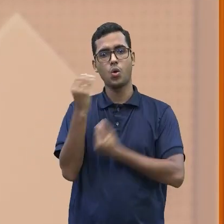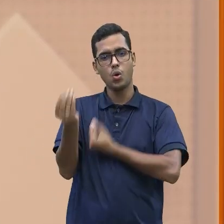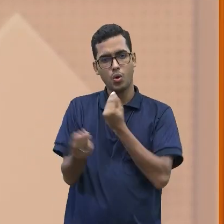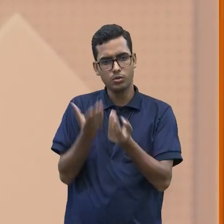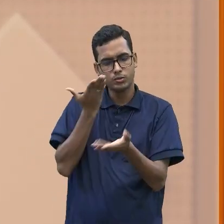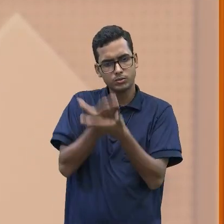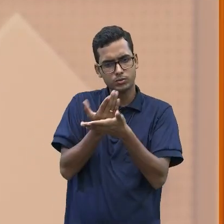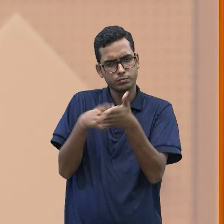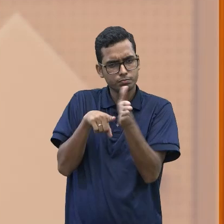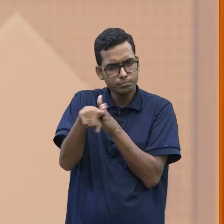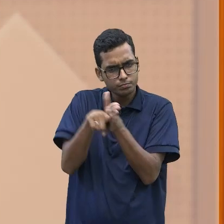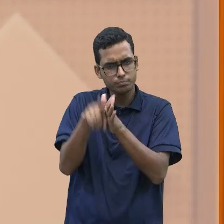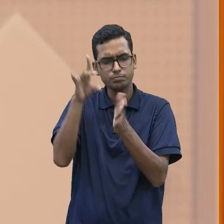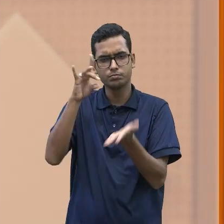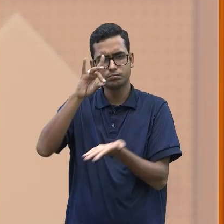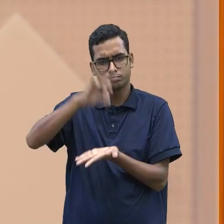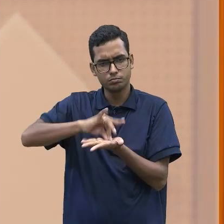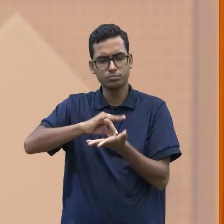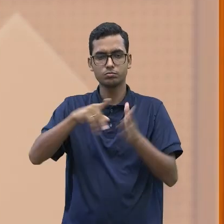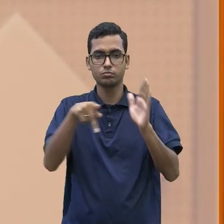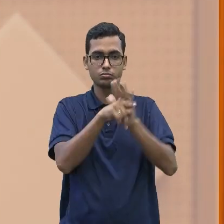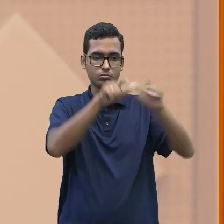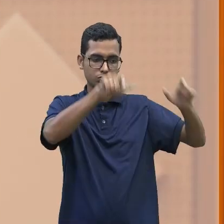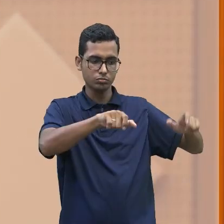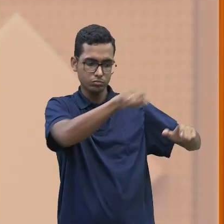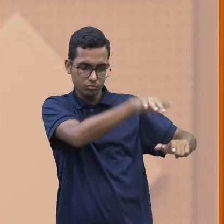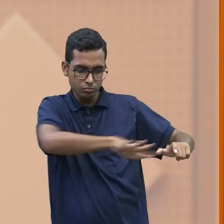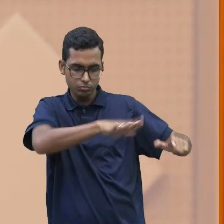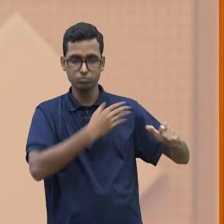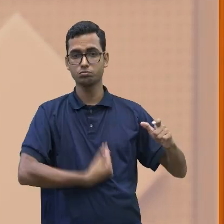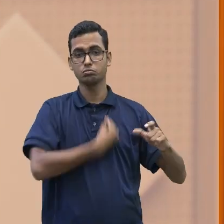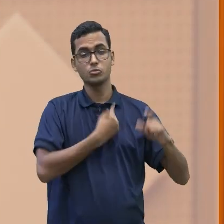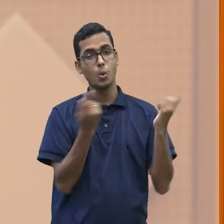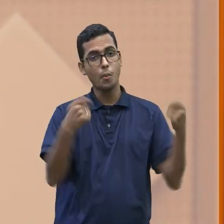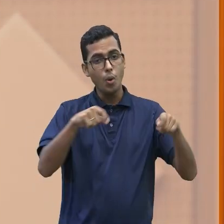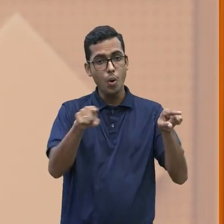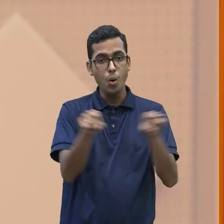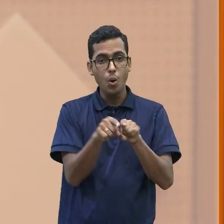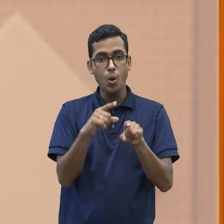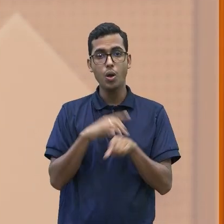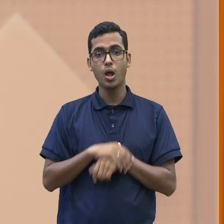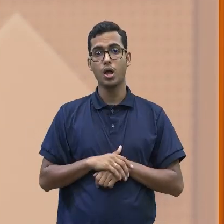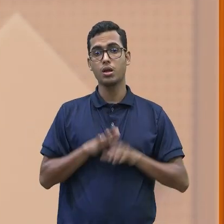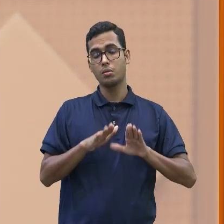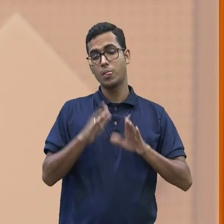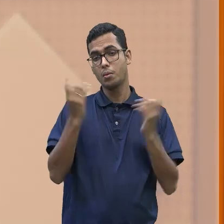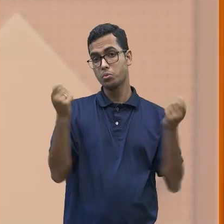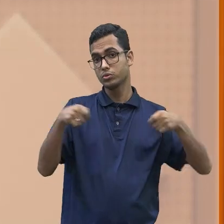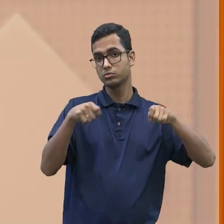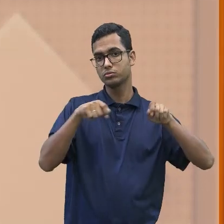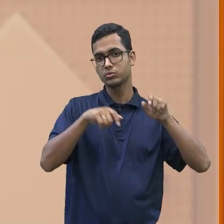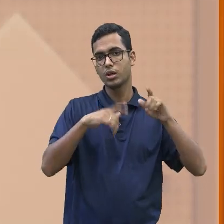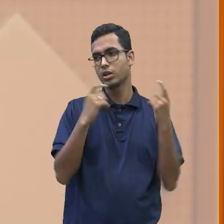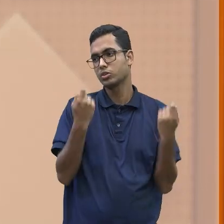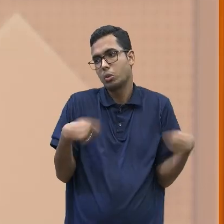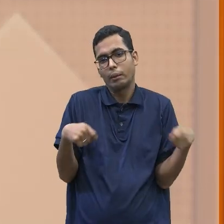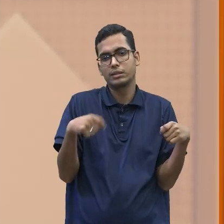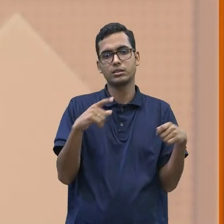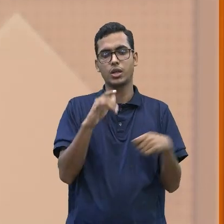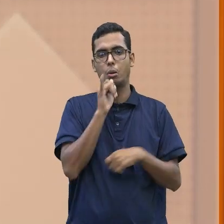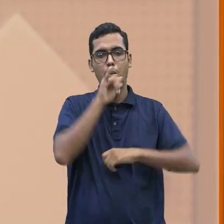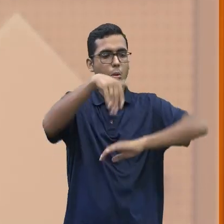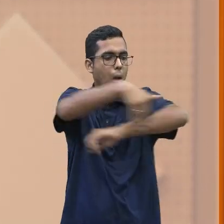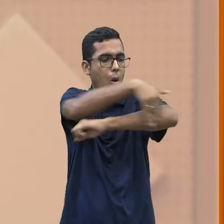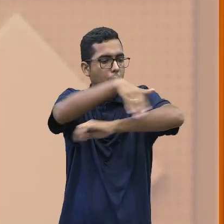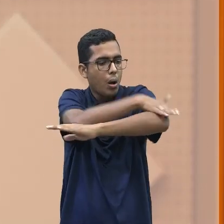com o ambiente que ela está inserida, pode ser que ela não tenha necessidade de ter esses artefatos, como